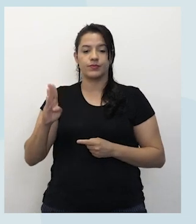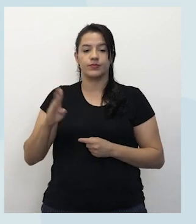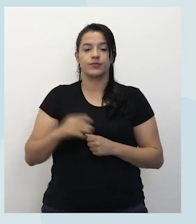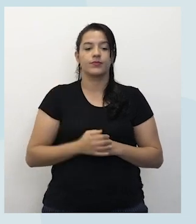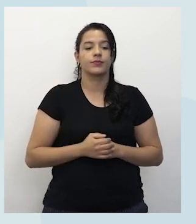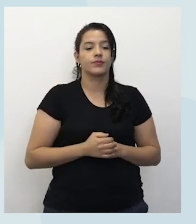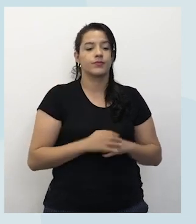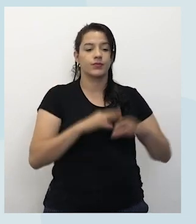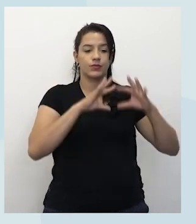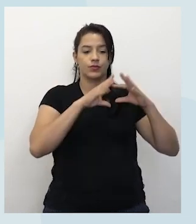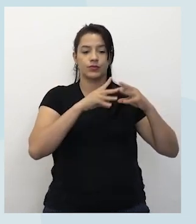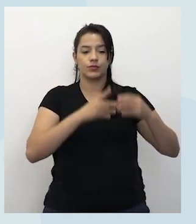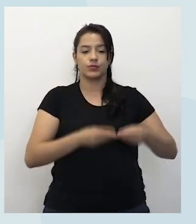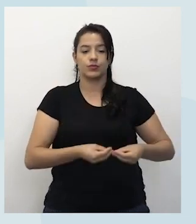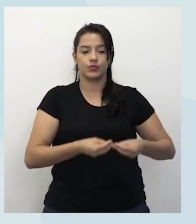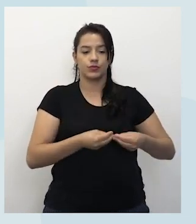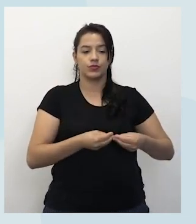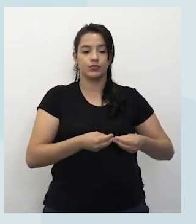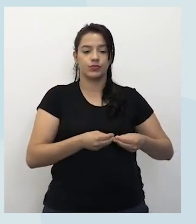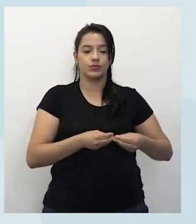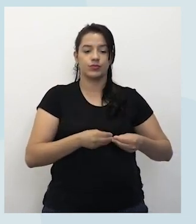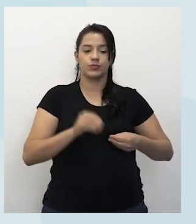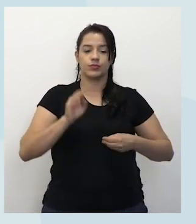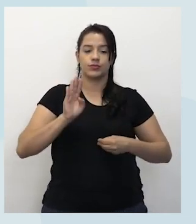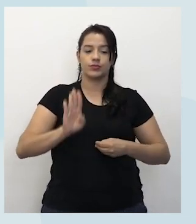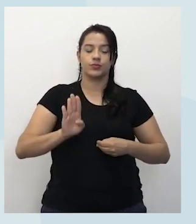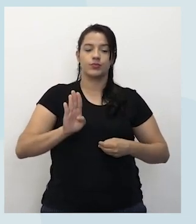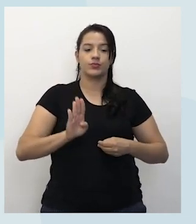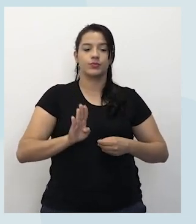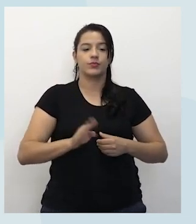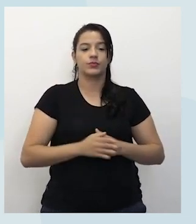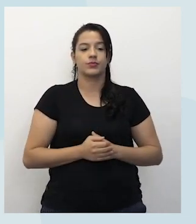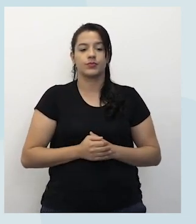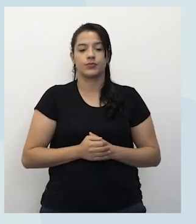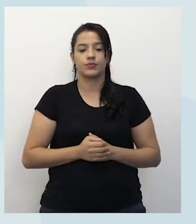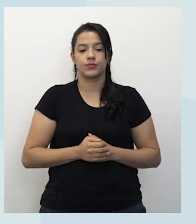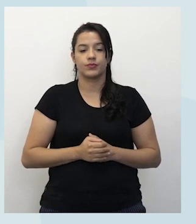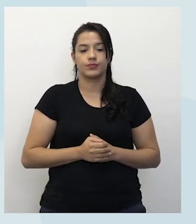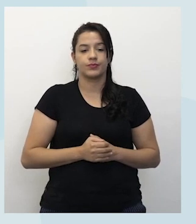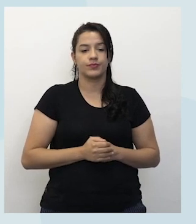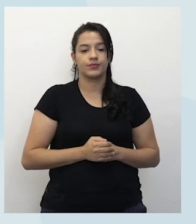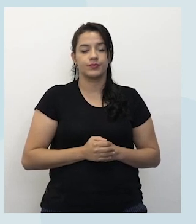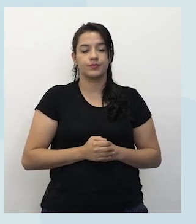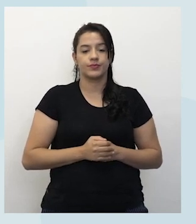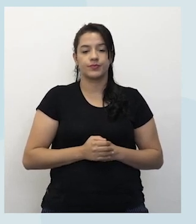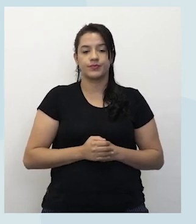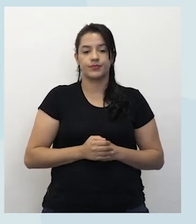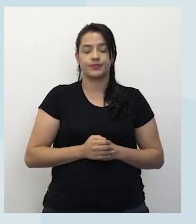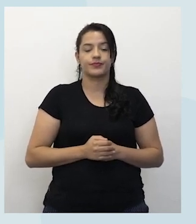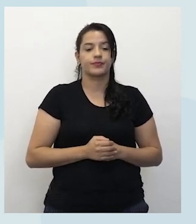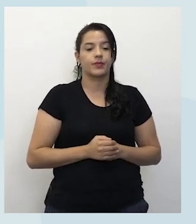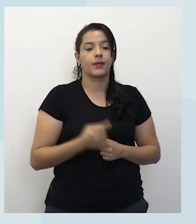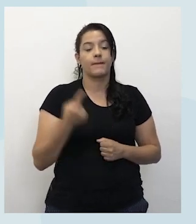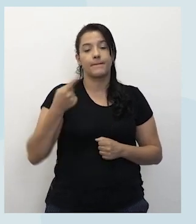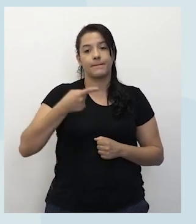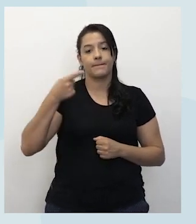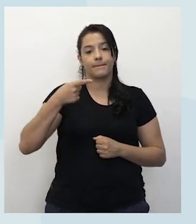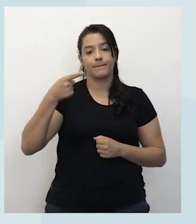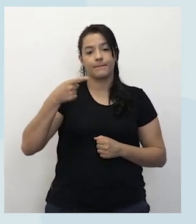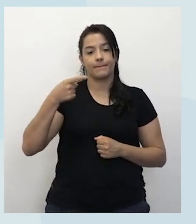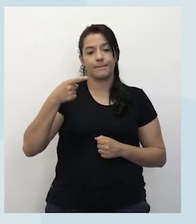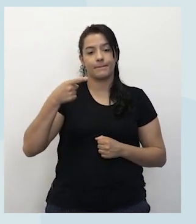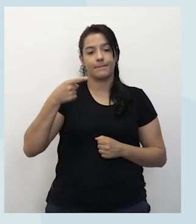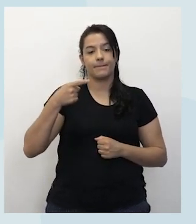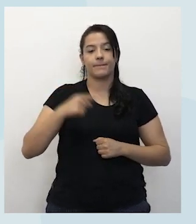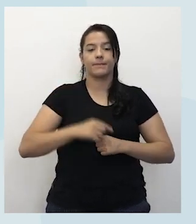próxima. Põe todas de uma vez para facilitar a vida do nosso cara moderador aqui. Yes. Então, vamos lá. A primeira frase aqui está aqui, ó.